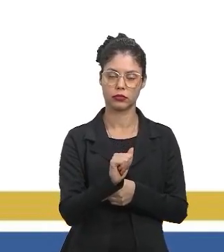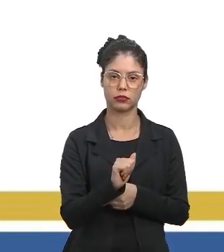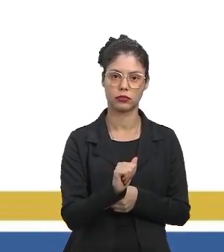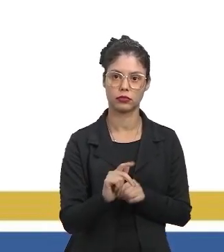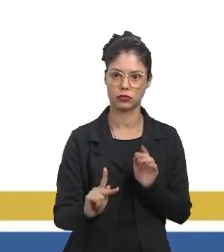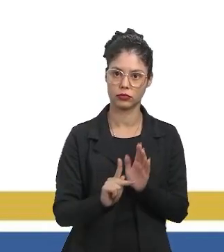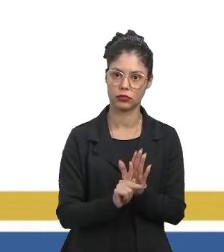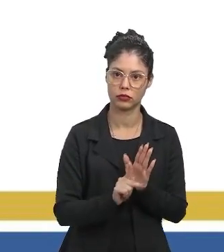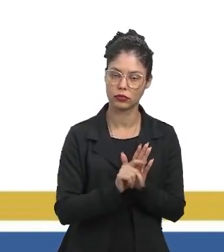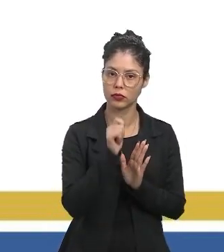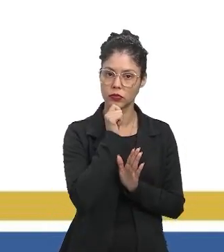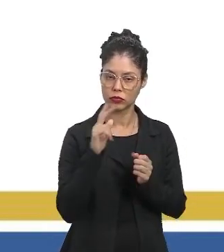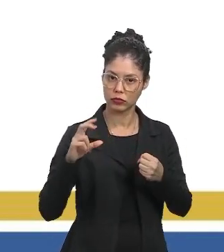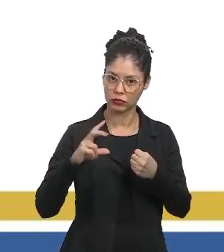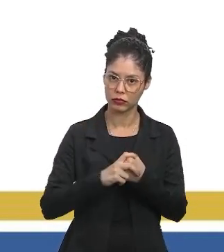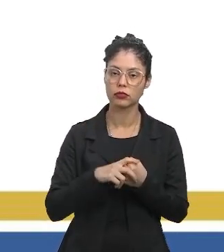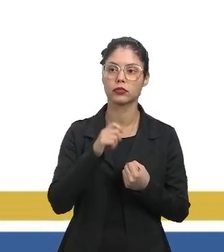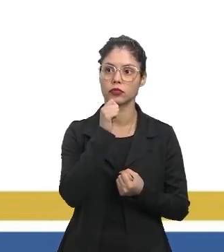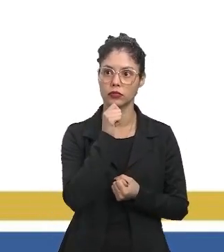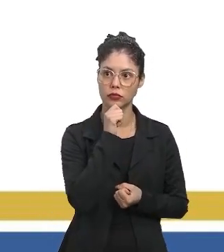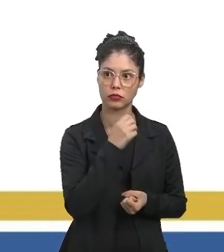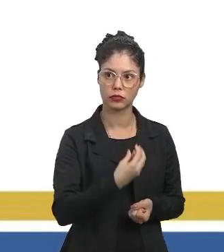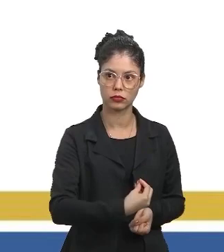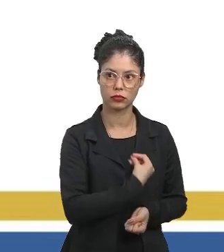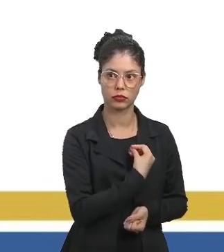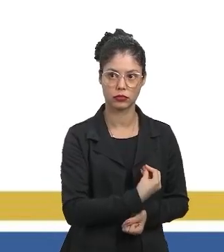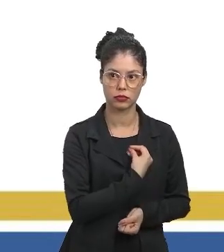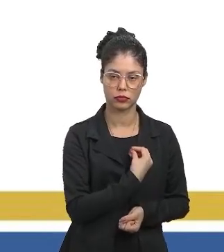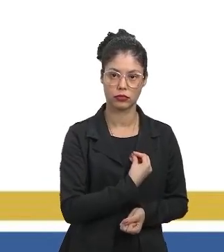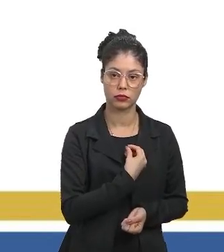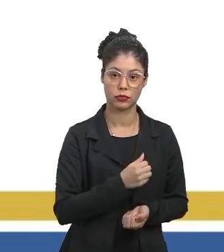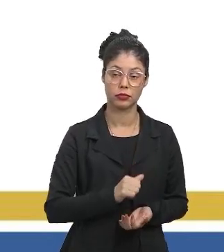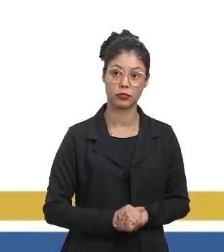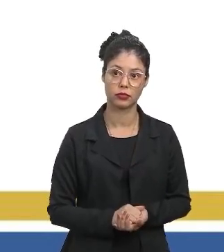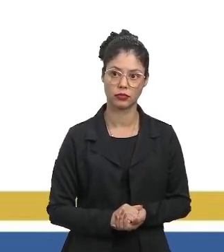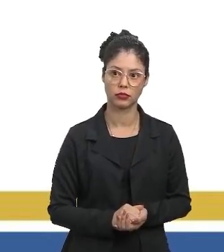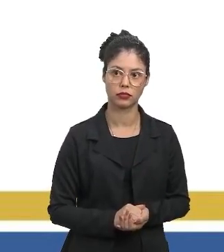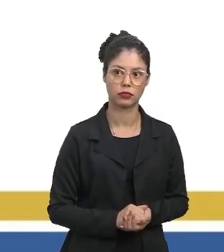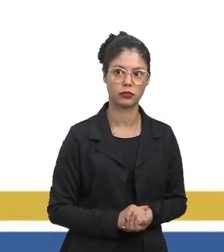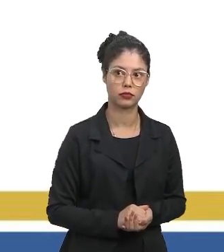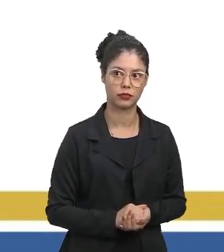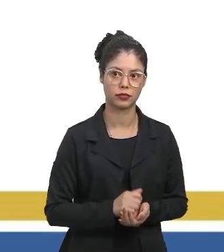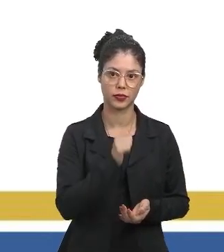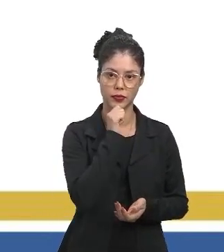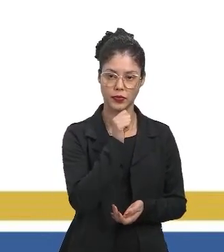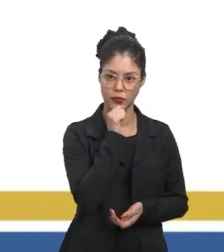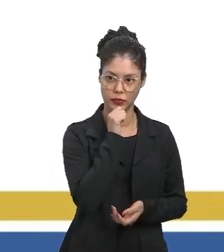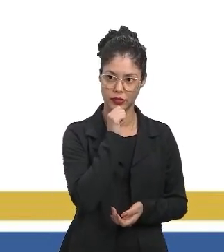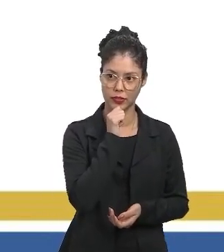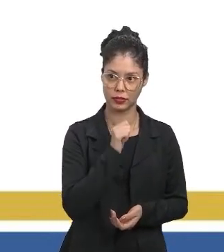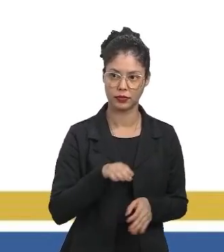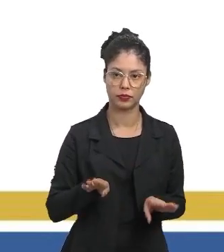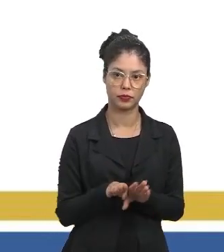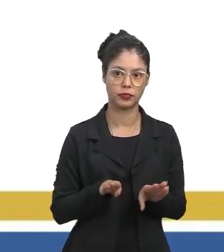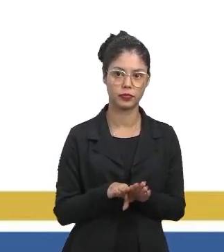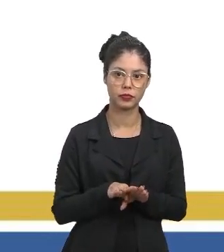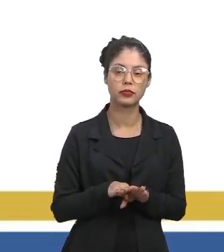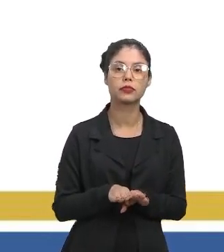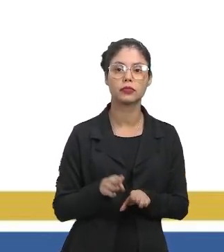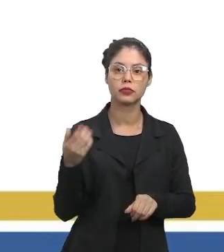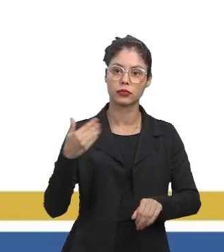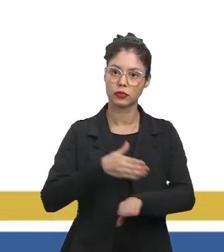agente infeccioso ele está vivo, mas enfraquecido. Então ele está dentro da